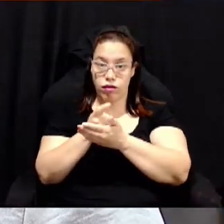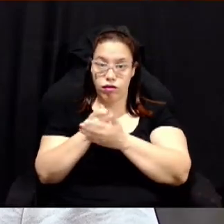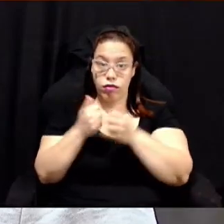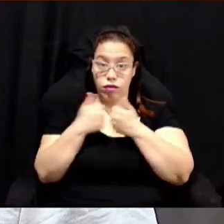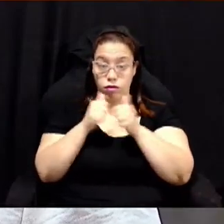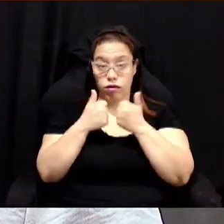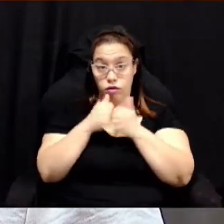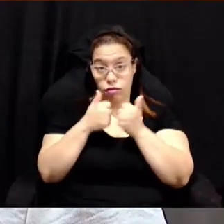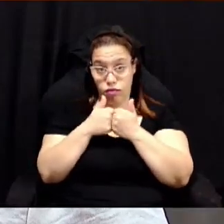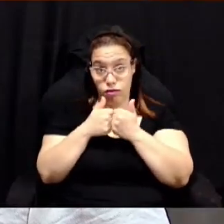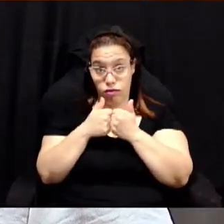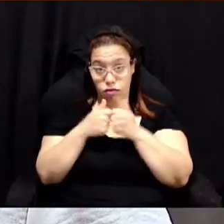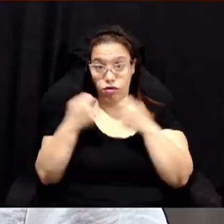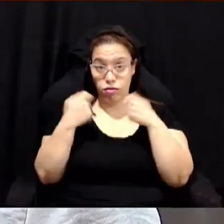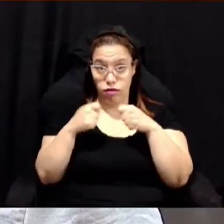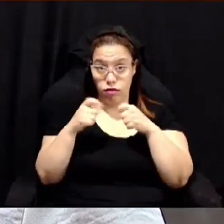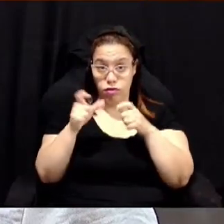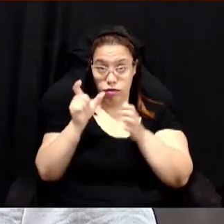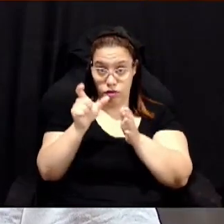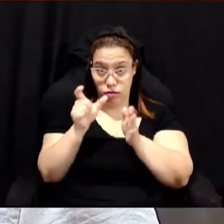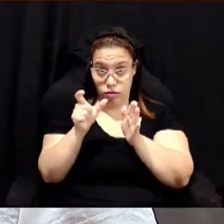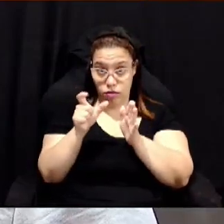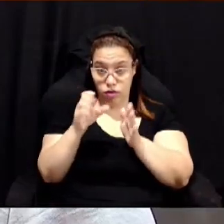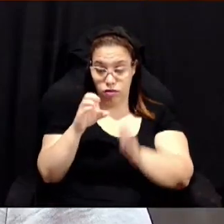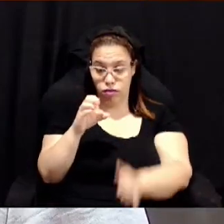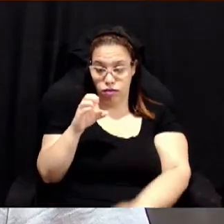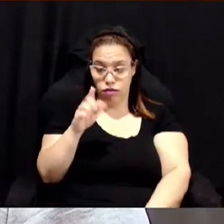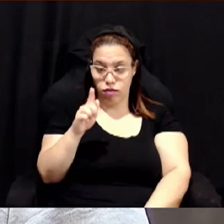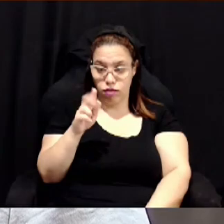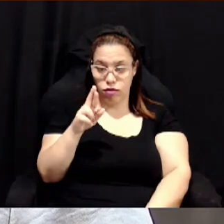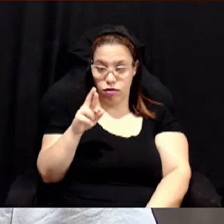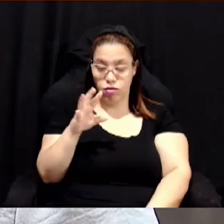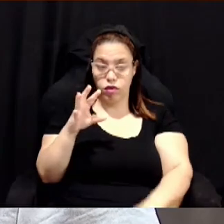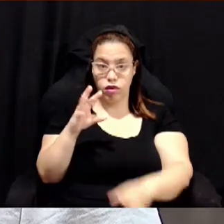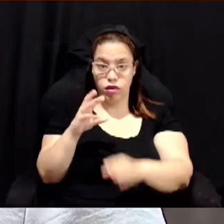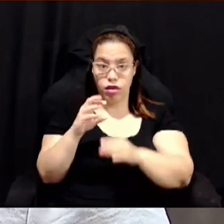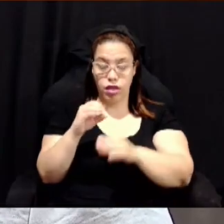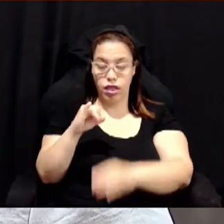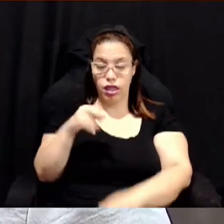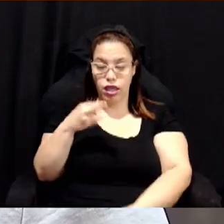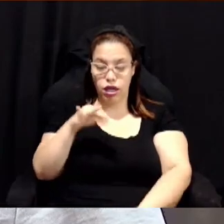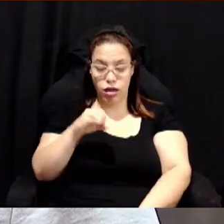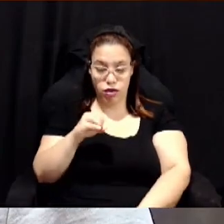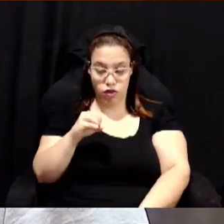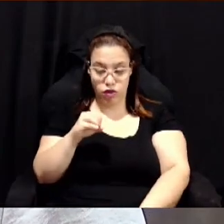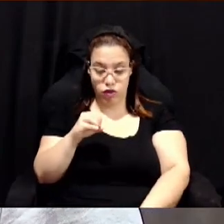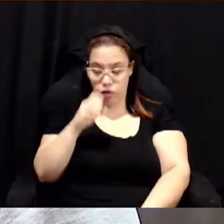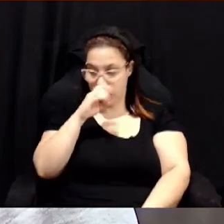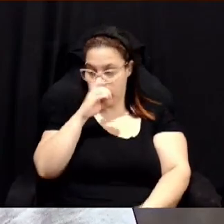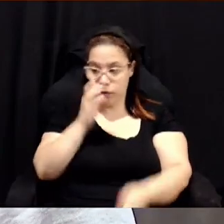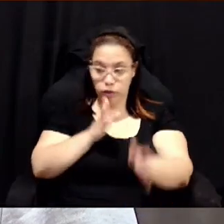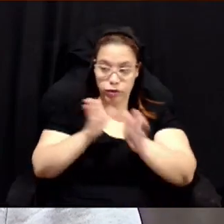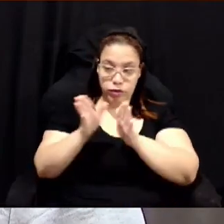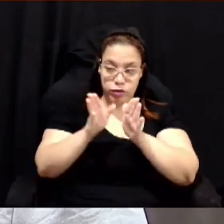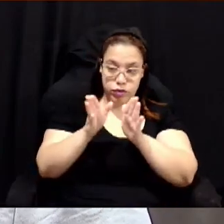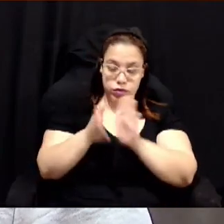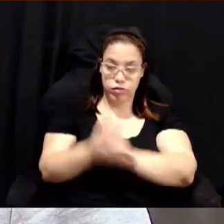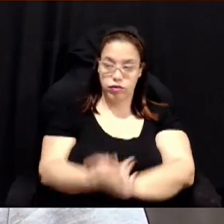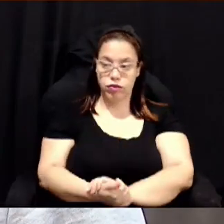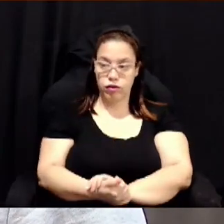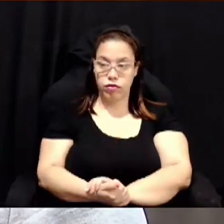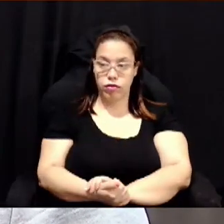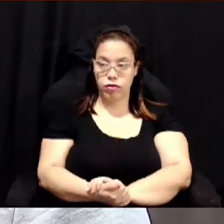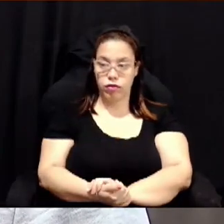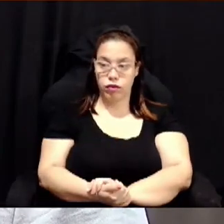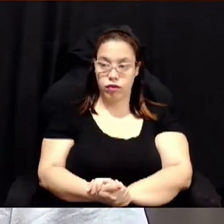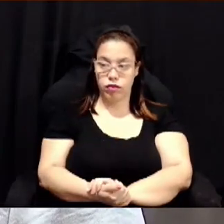Você precisa comprar o QR Code e isso não garante a integração. Então, para que ela tenha inclusive acesso à integração,